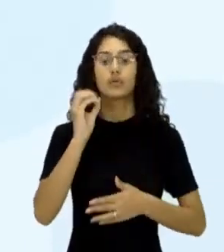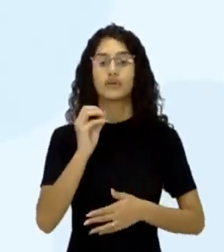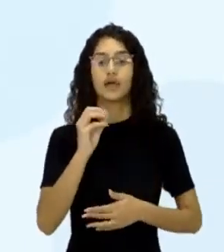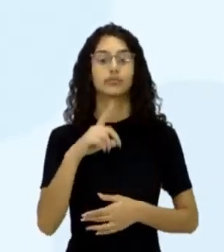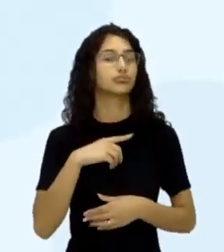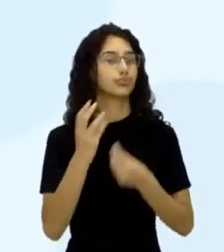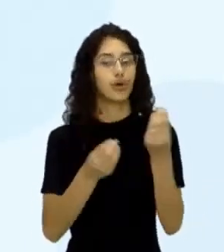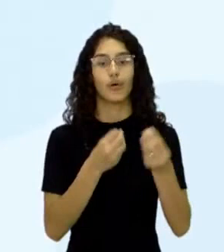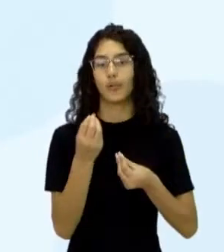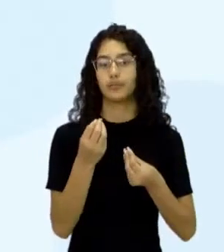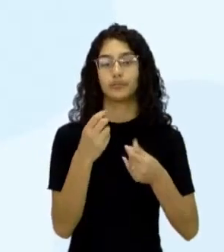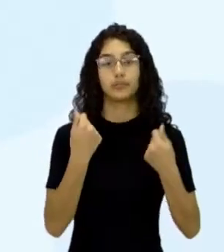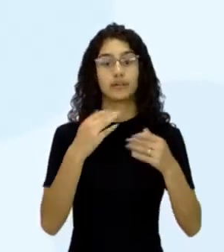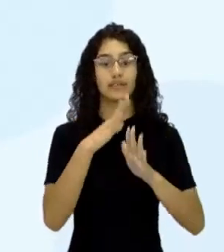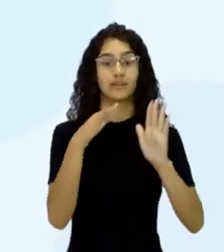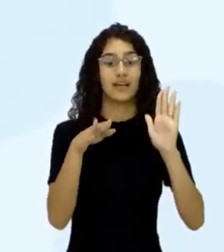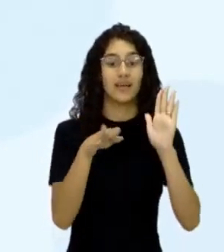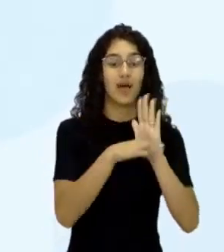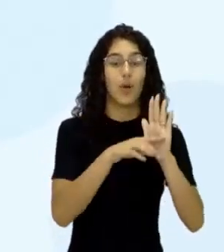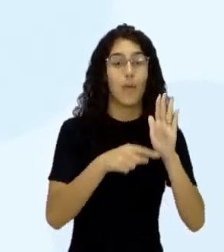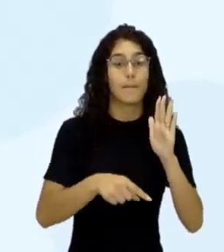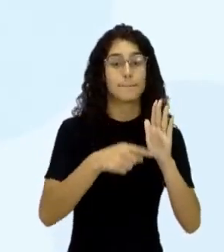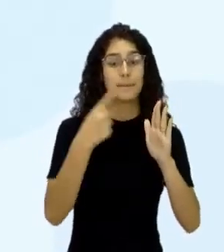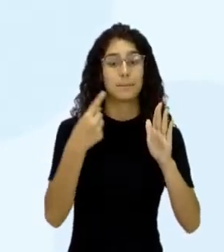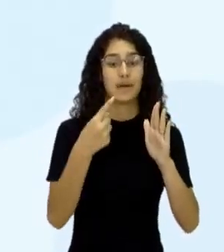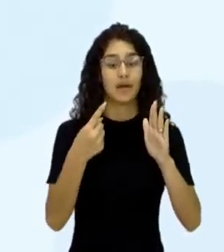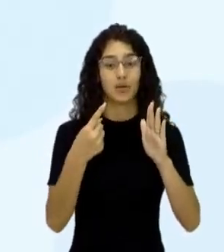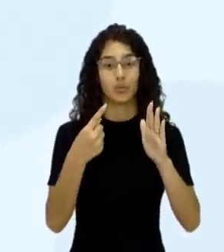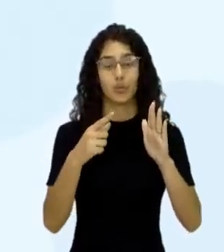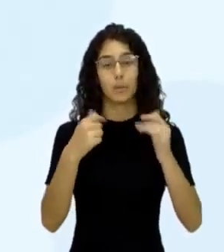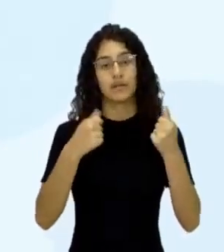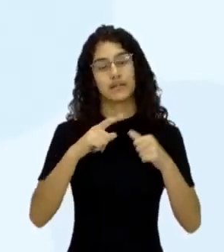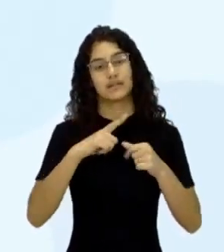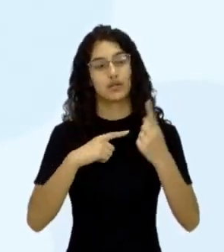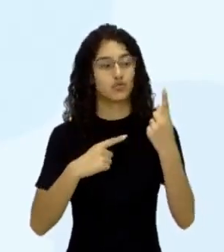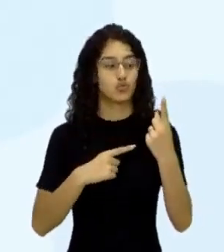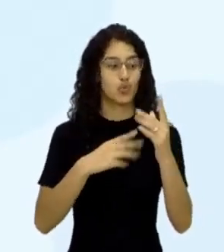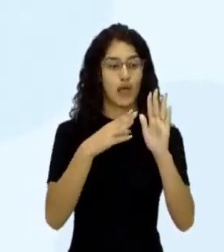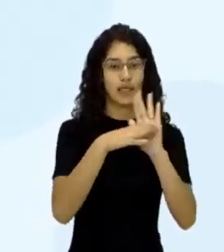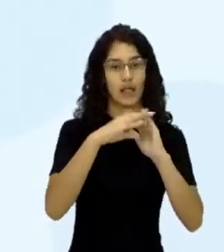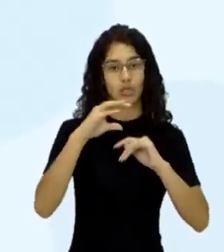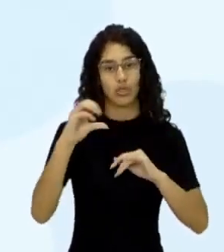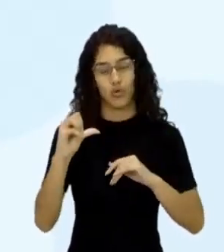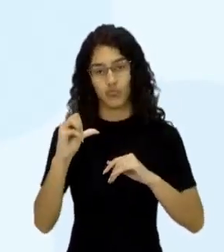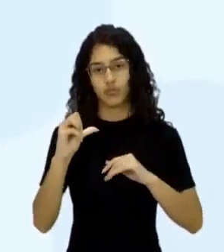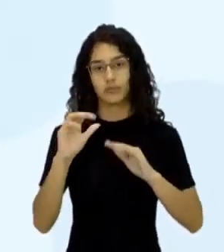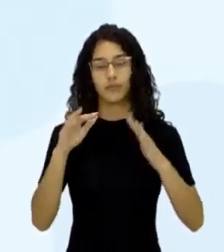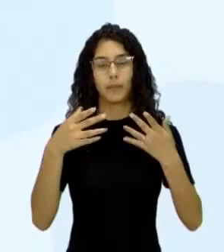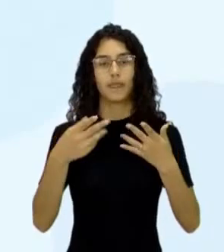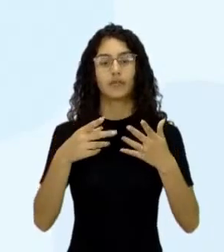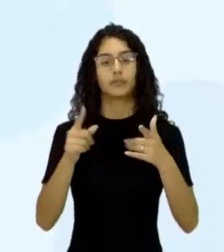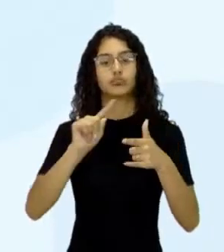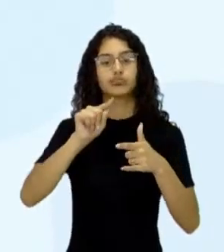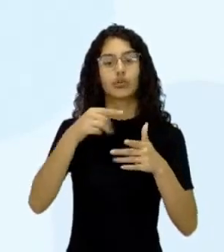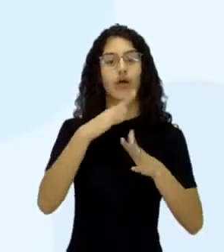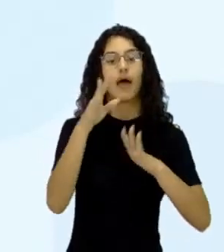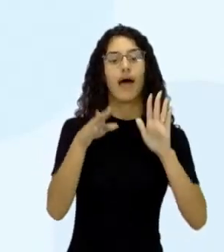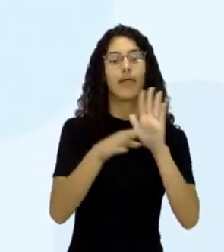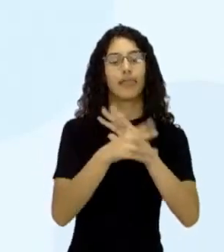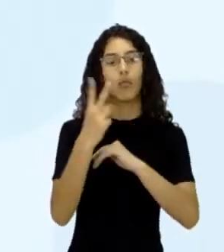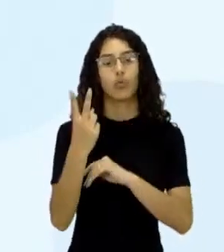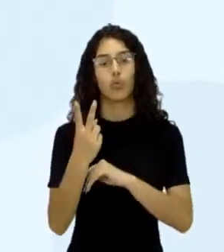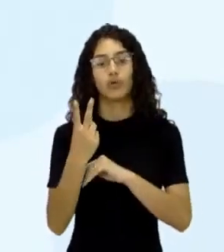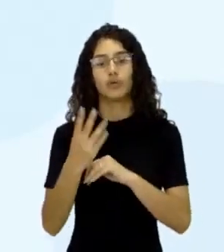serve. Tem que chegar, o primeiro número aí, a parte inteira tem que ser de 1 a 9. Então, eu vou andar com a vírgula até chegar lá no